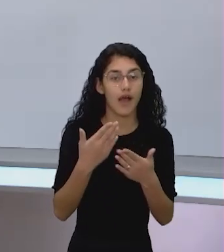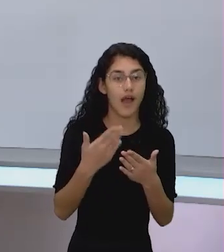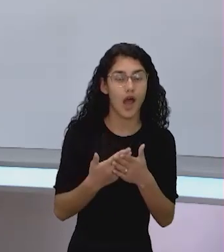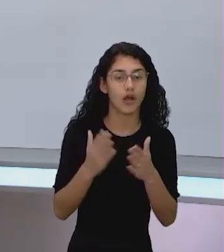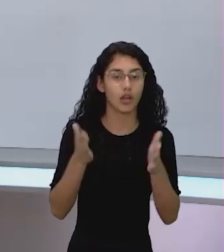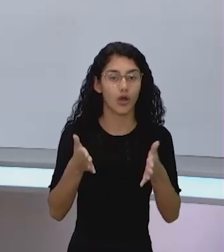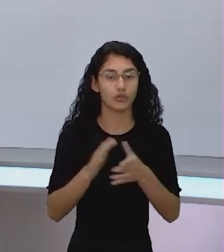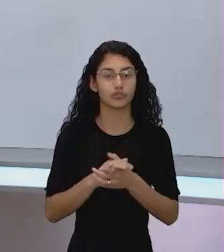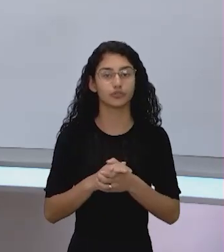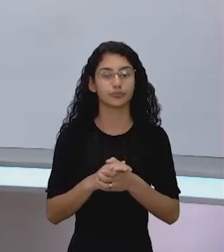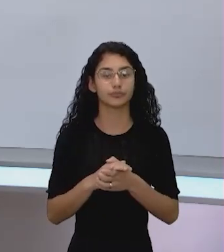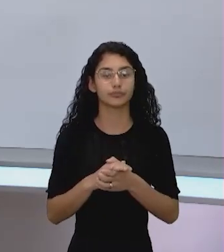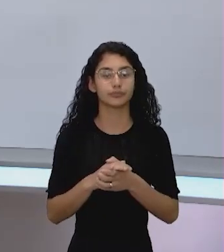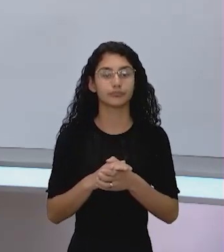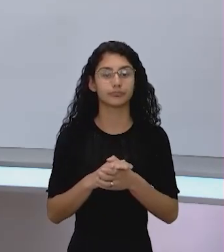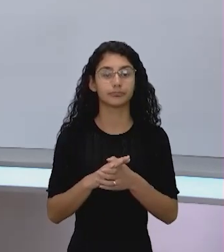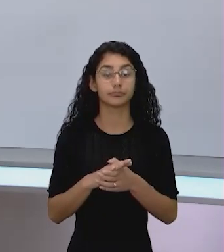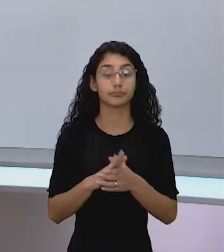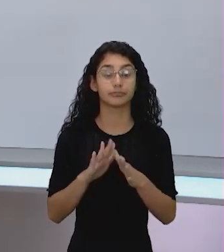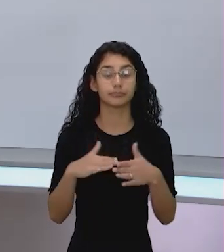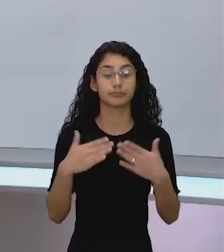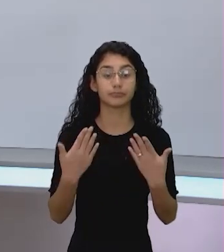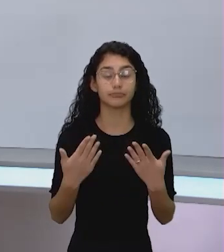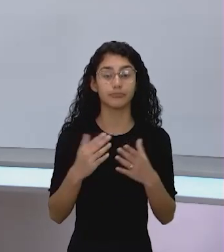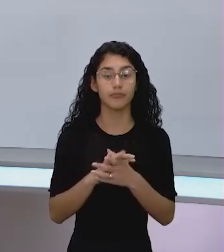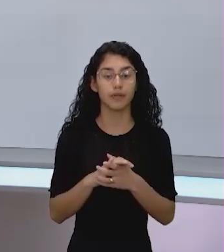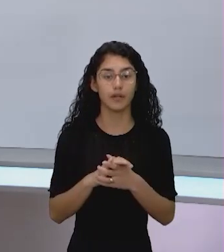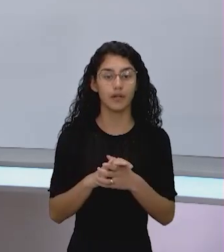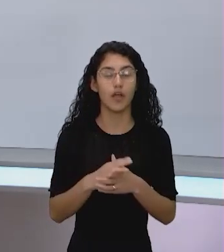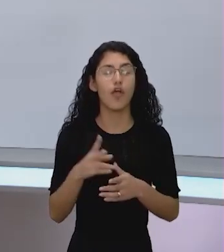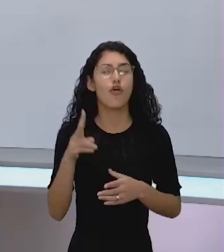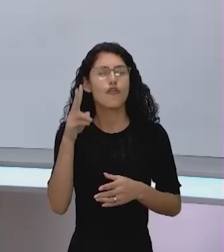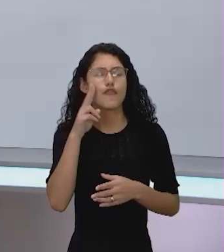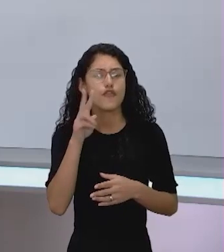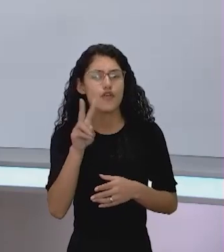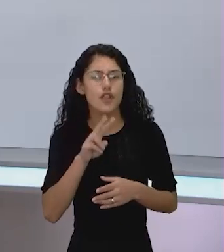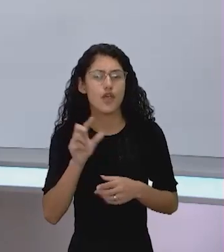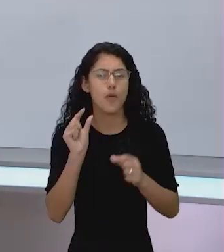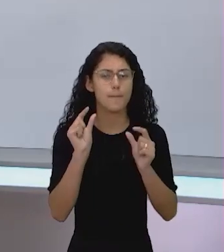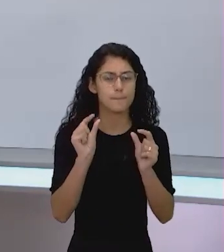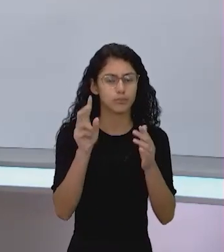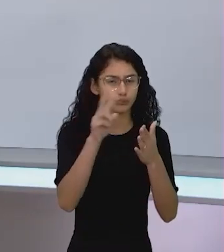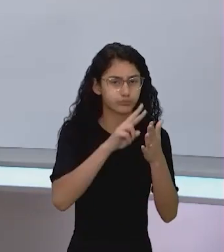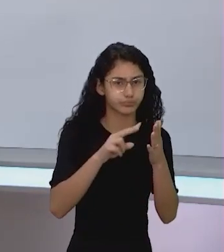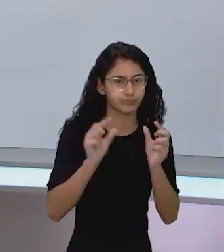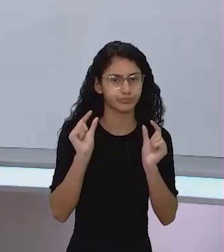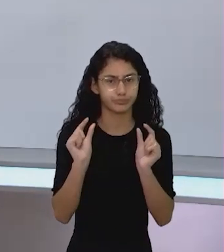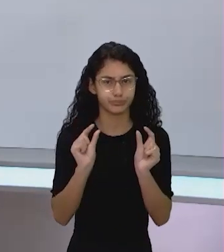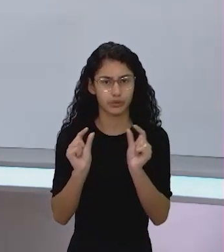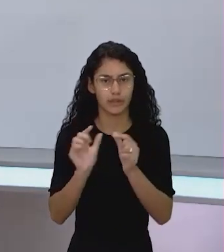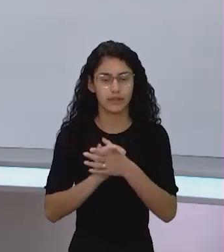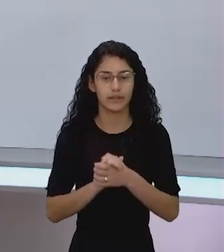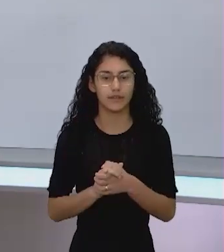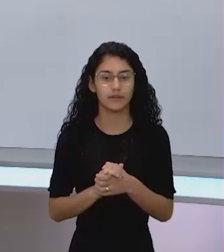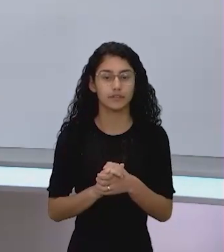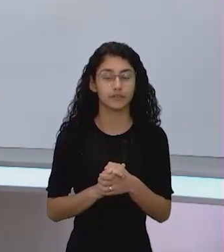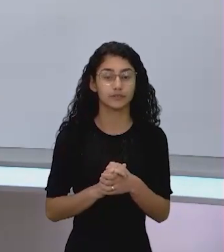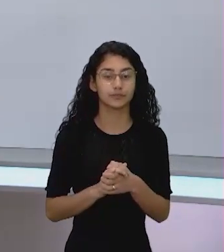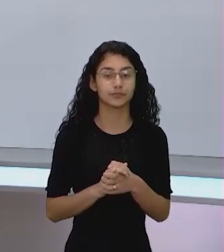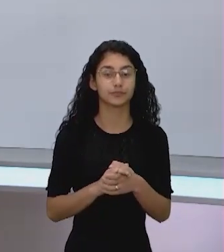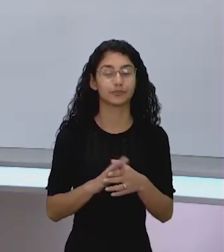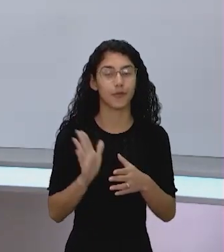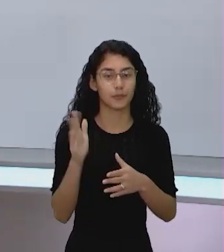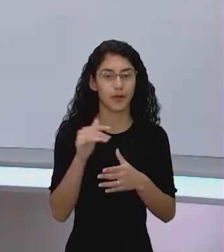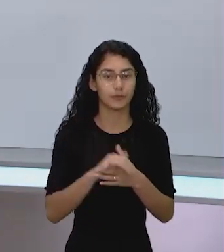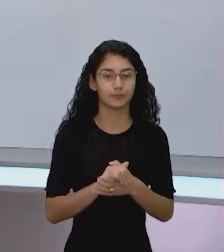Fabi, sobre territorialidade. Então, eu vou até ler um pouco, né? Não sei se eu vou conseguir ler tudo para não comer muito tempo de aula, mas vamos